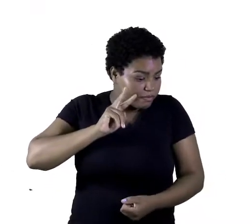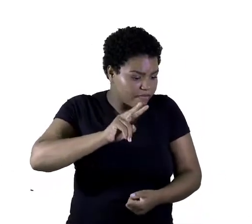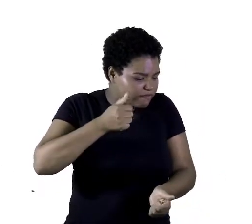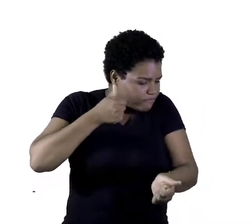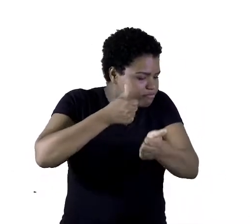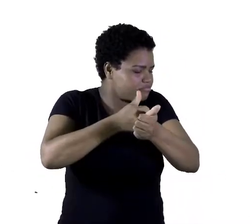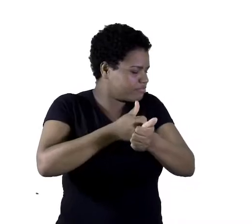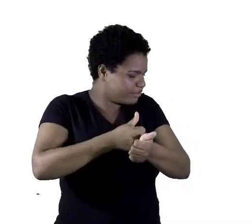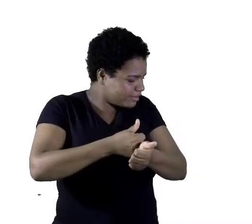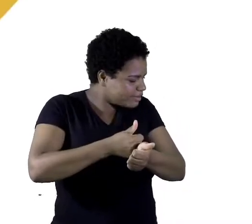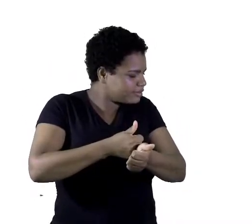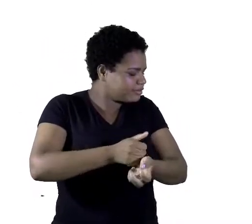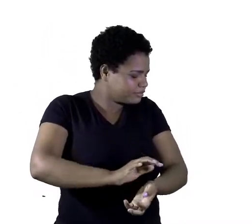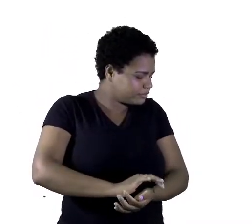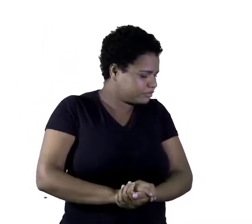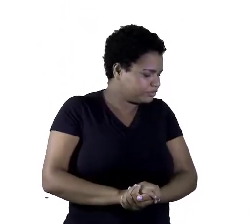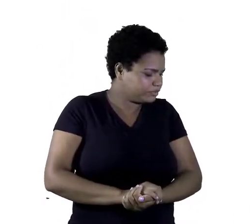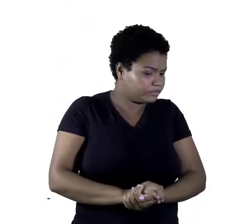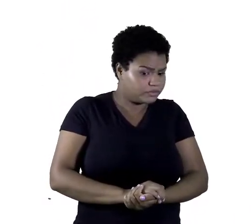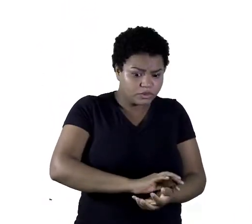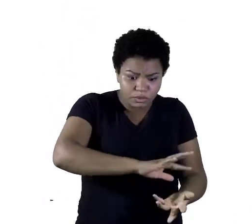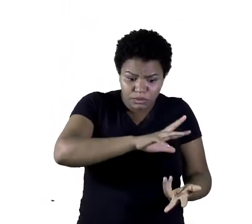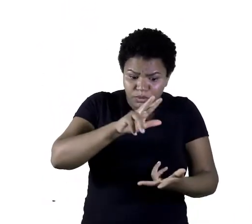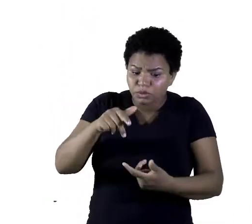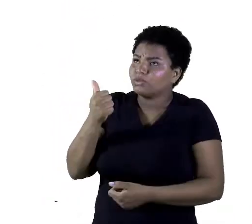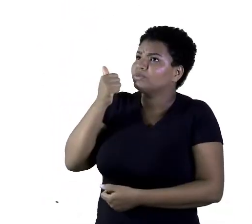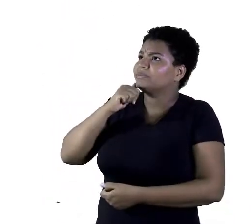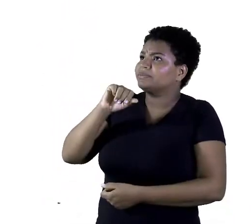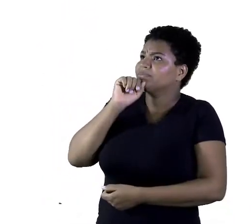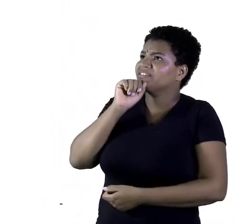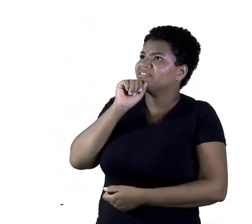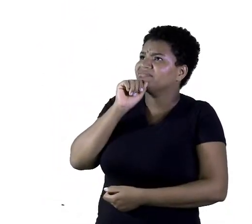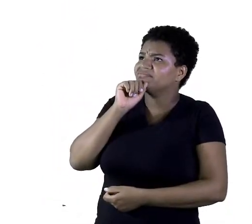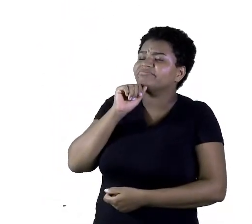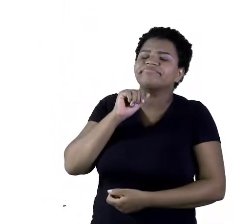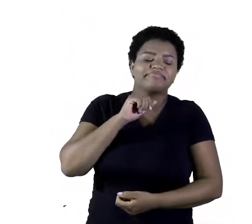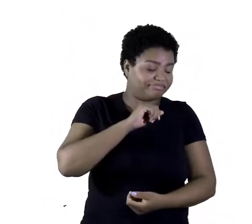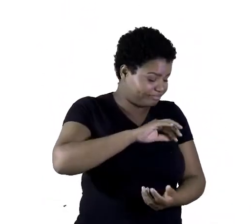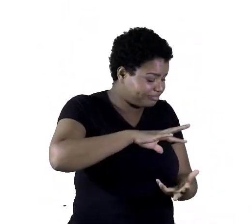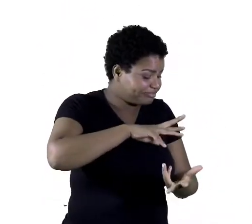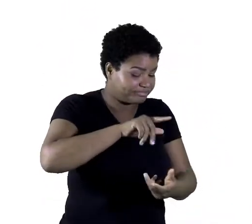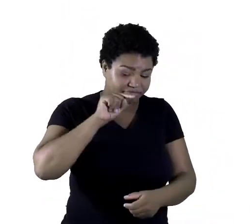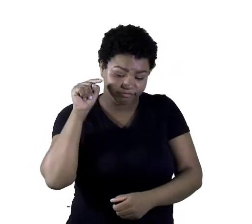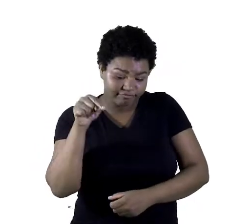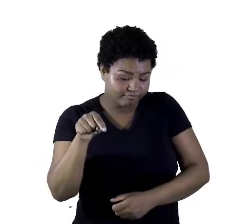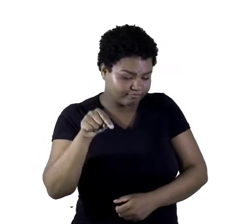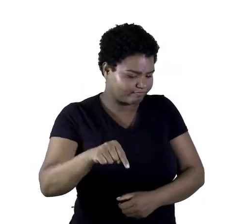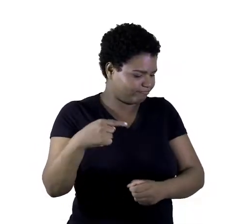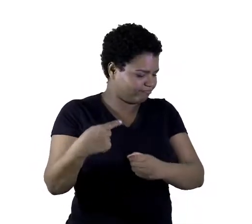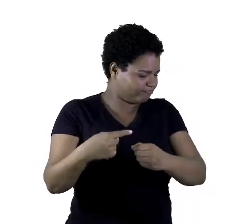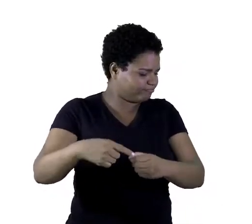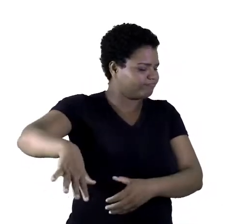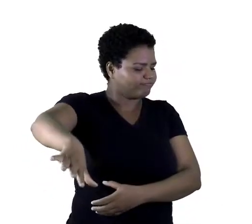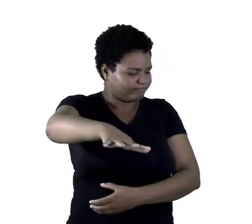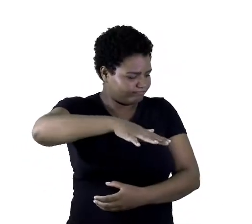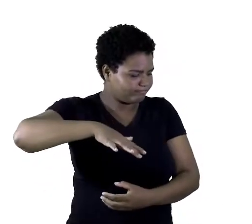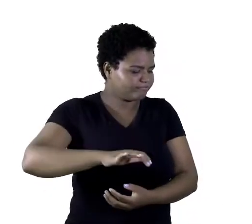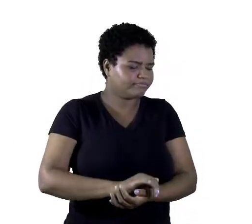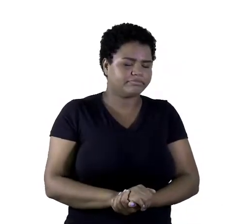Mas eu tenho. Se seu pai fosse vivo, Pluft, você apanharia uma